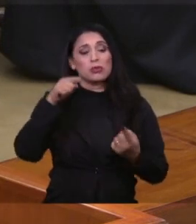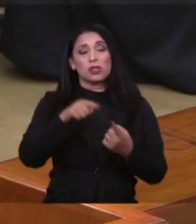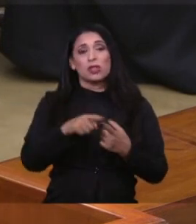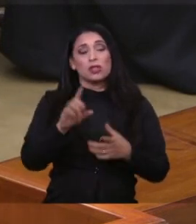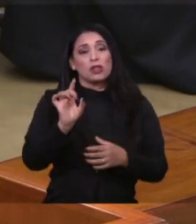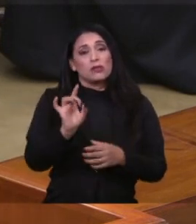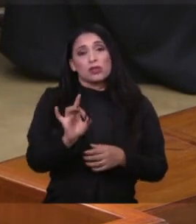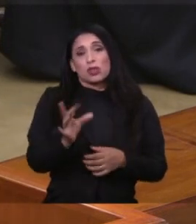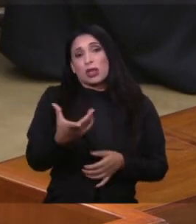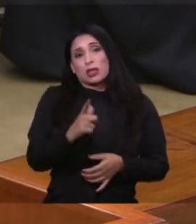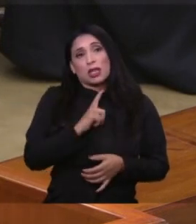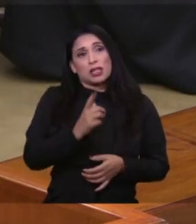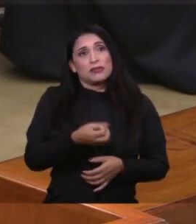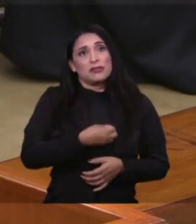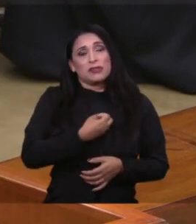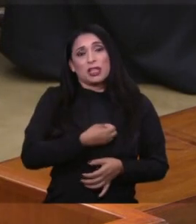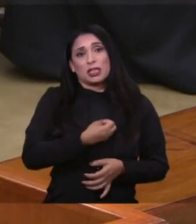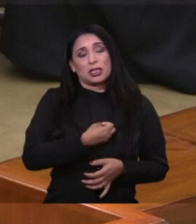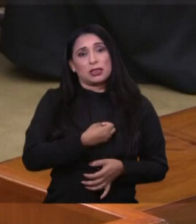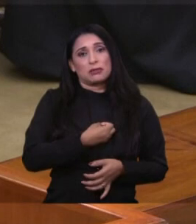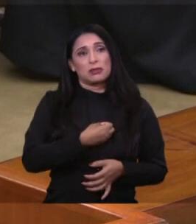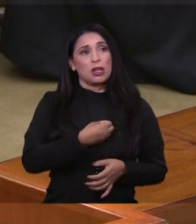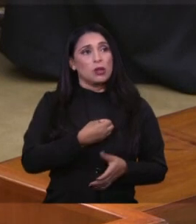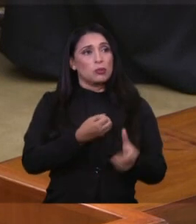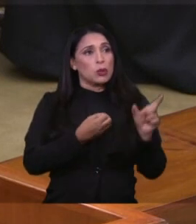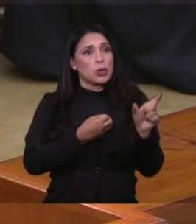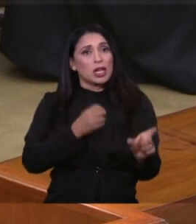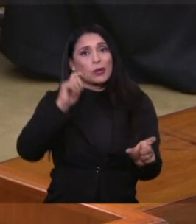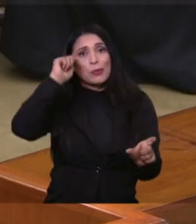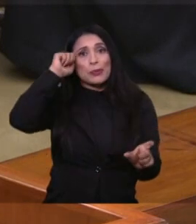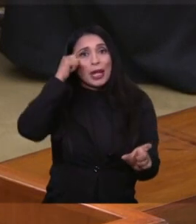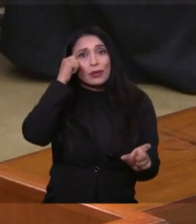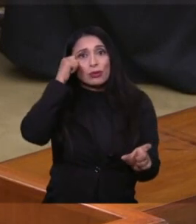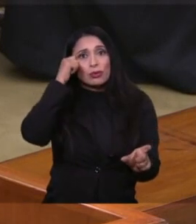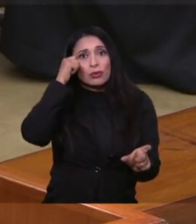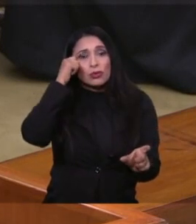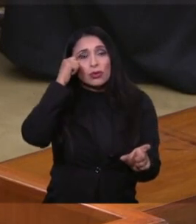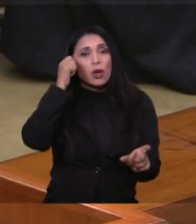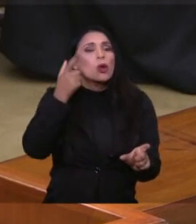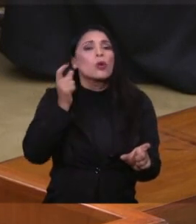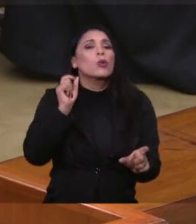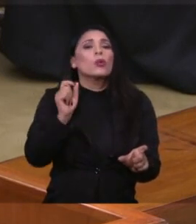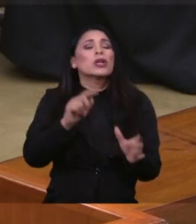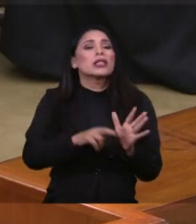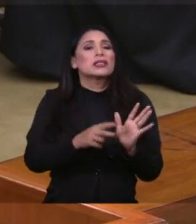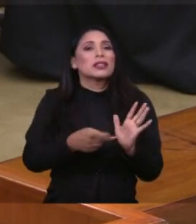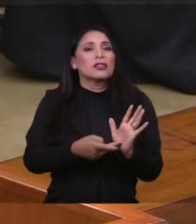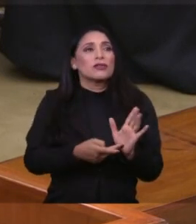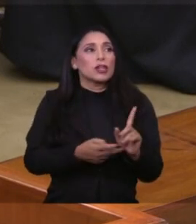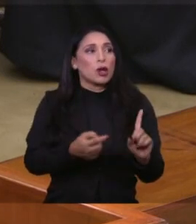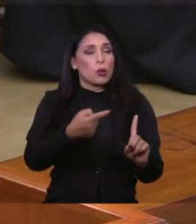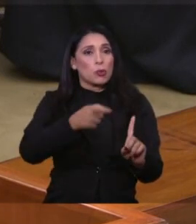simplesmente existirem enquanto pessoas negras. O que significa dizer que uma criança negra, antes mesmo de